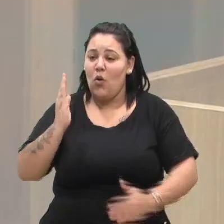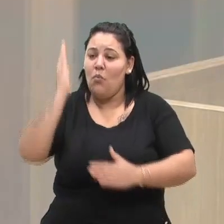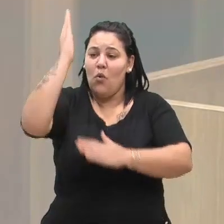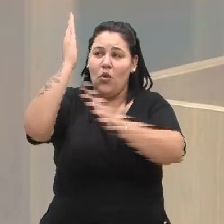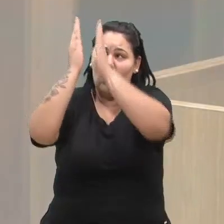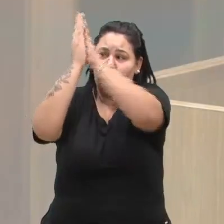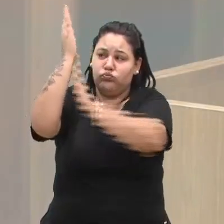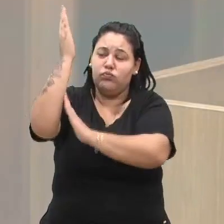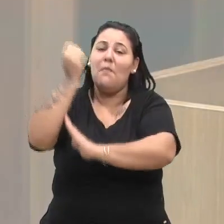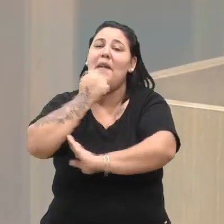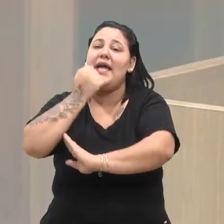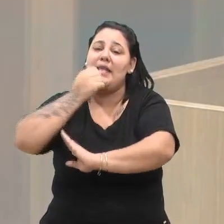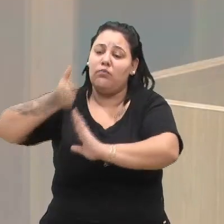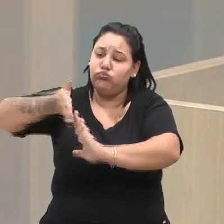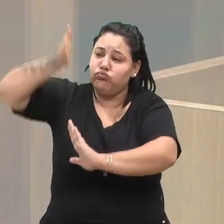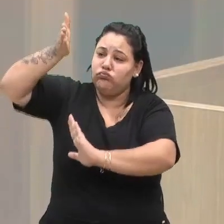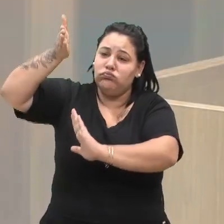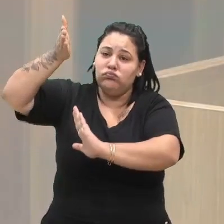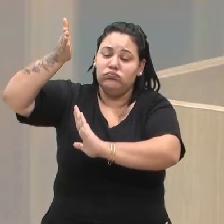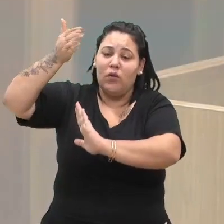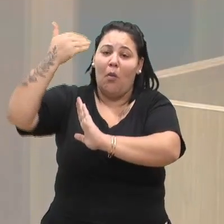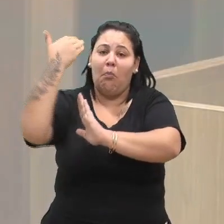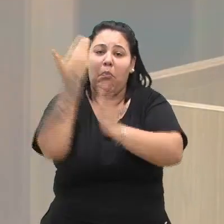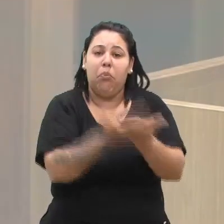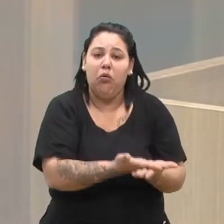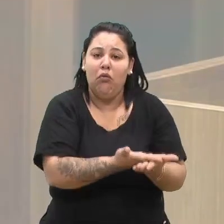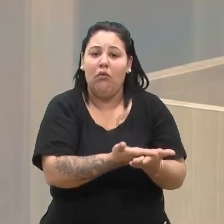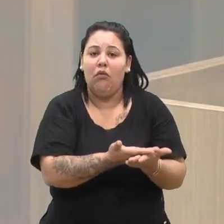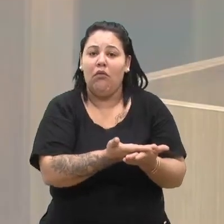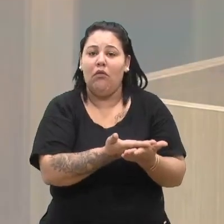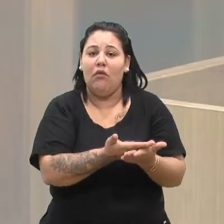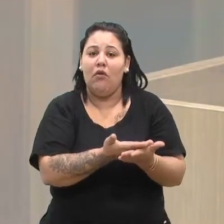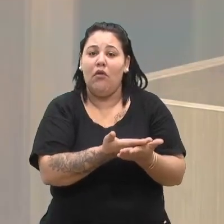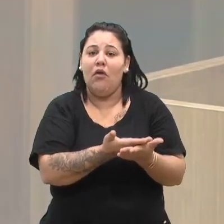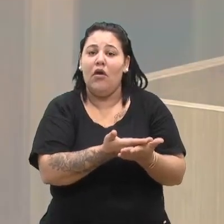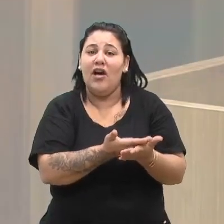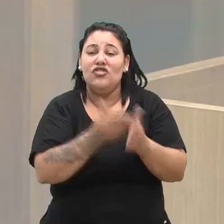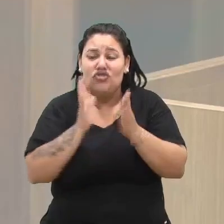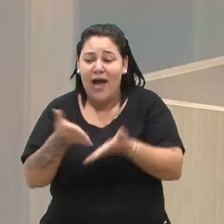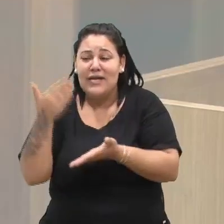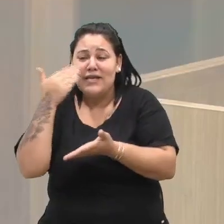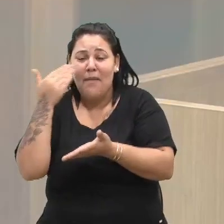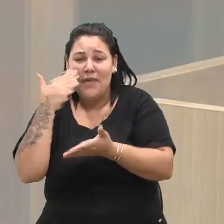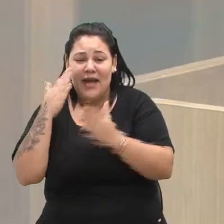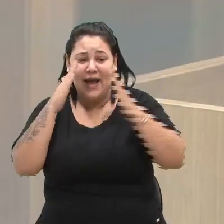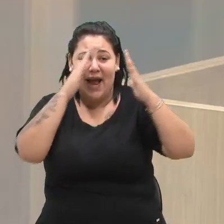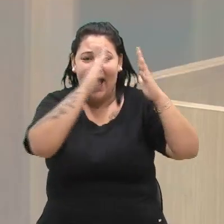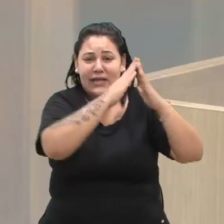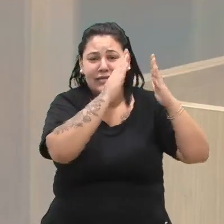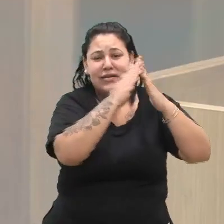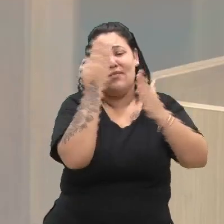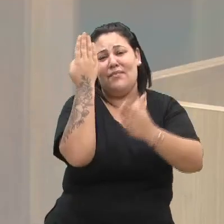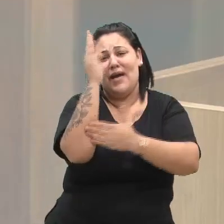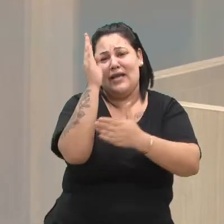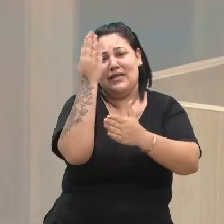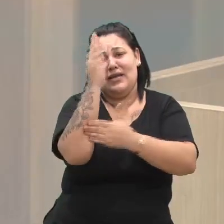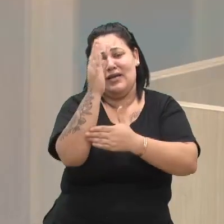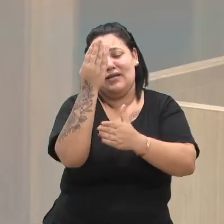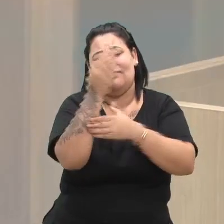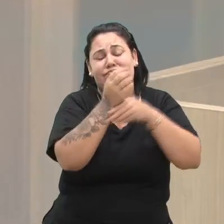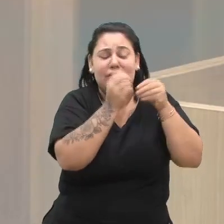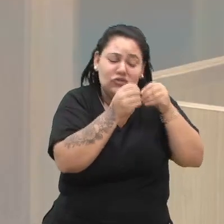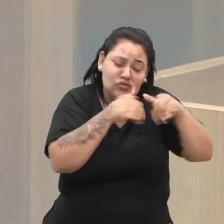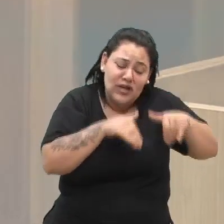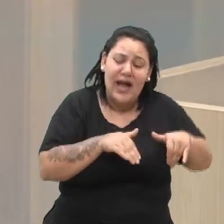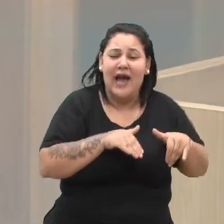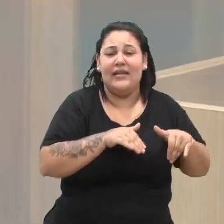muro, que avisaram que ia cair o muro, que sabiam que aquela casa de madeira lá estava comprometida,